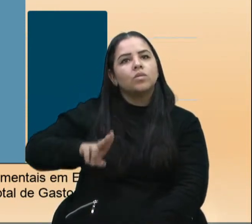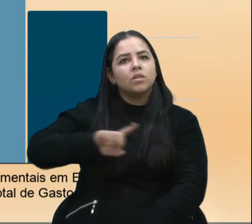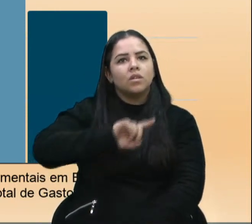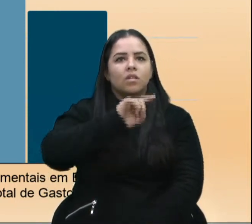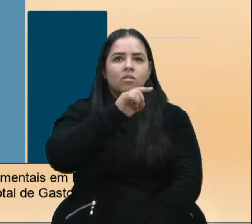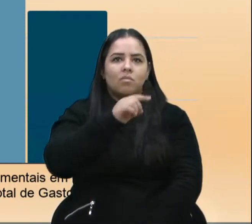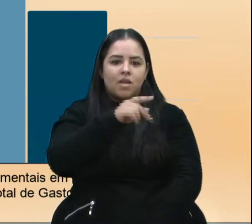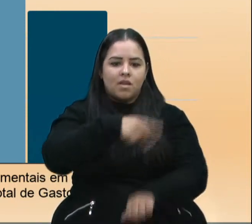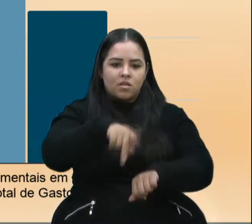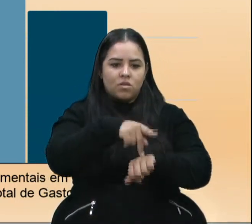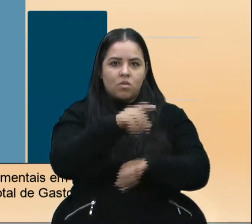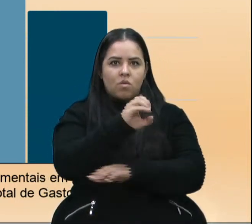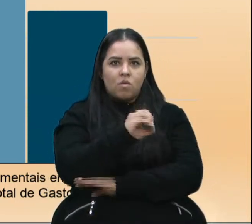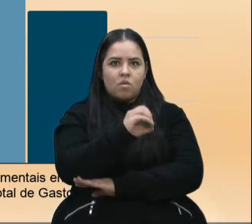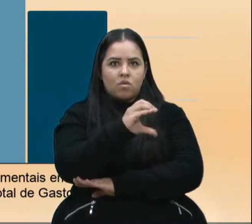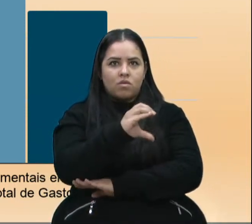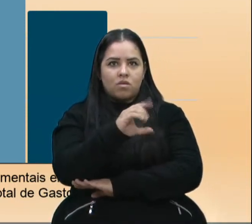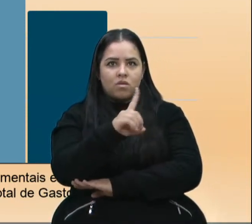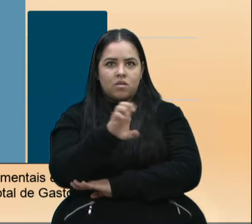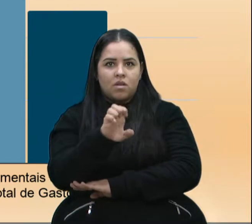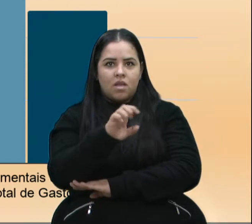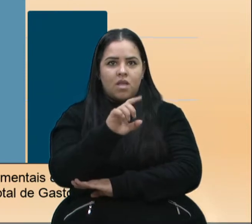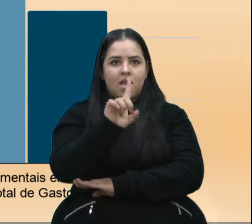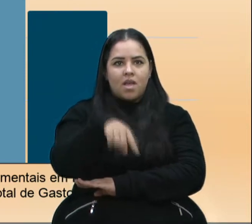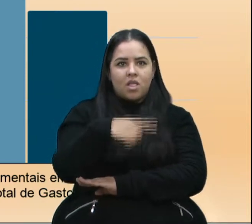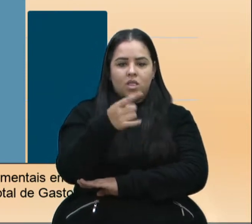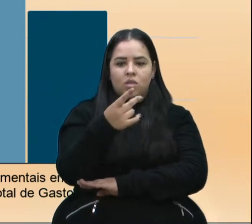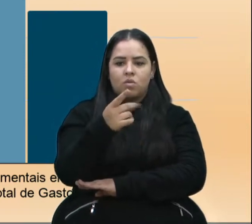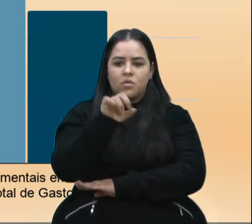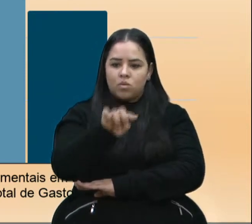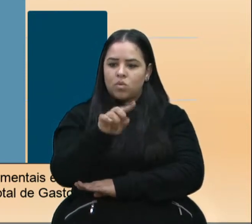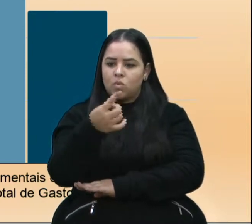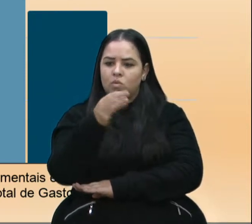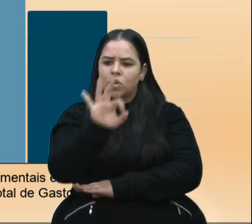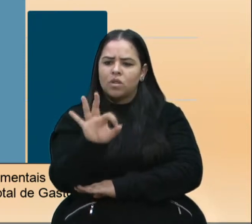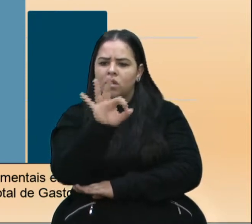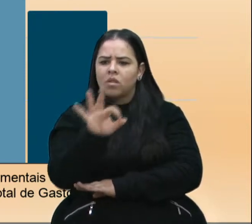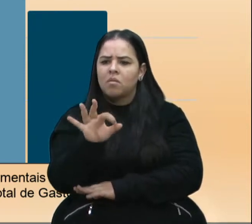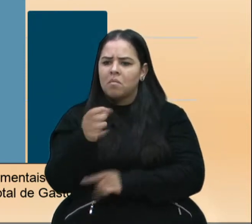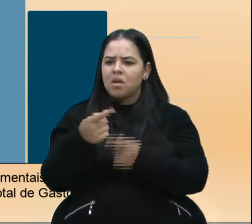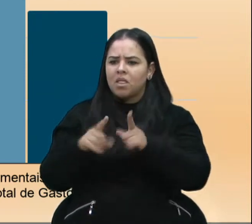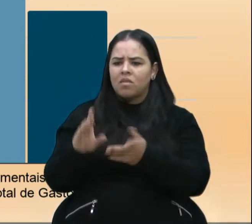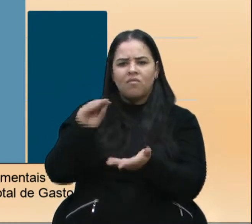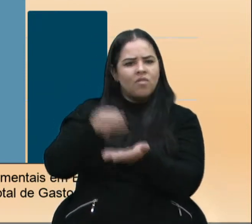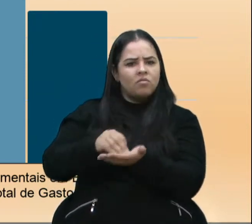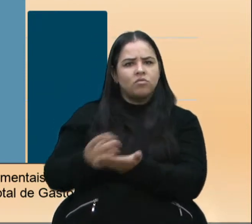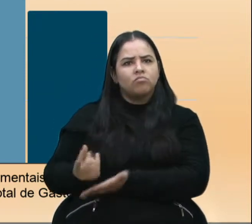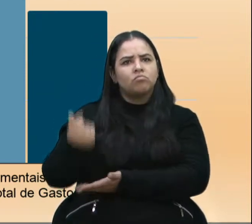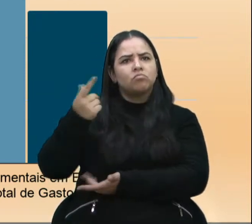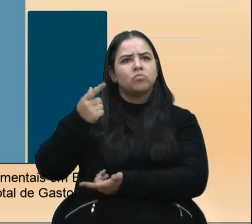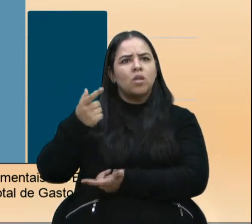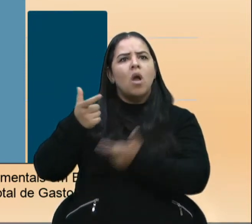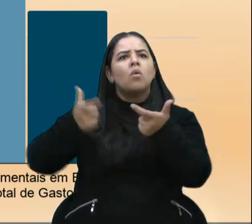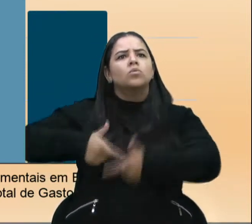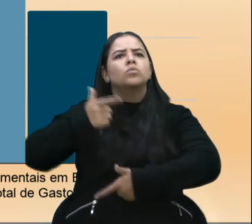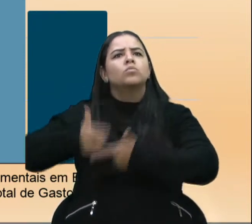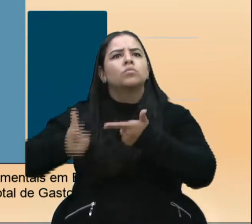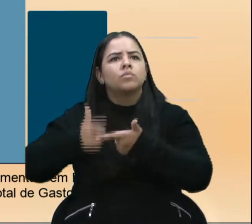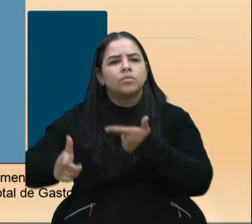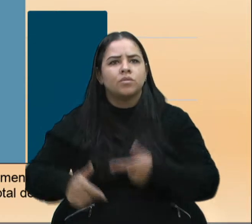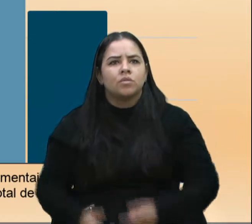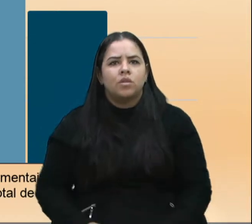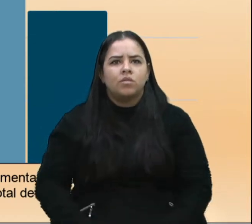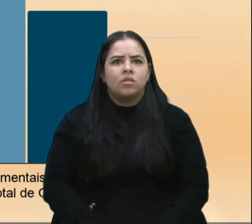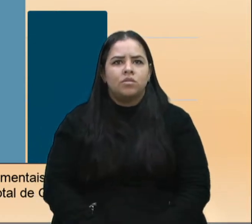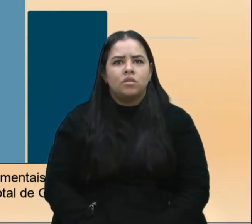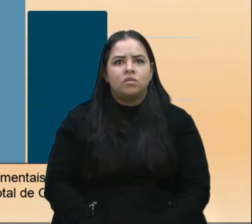OCDE é de apenas 12,1%. Bom, se não falta dinheiro, qual é o problema, né? Quando a gente